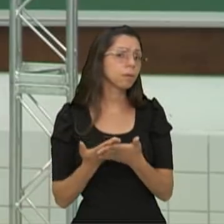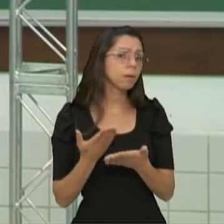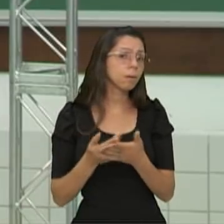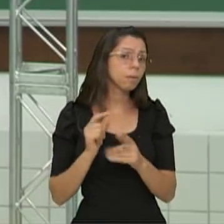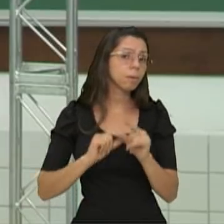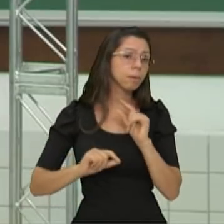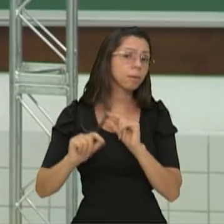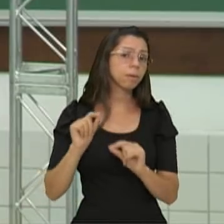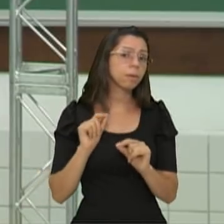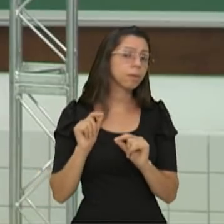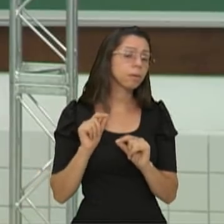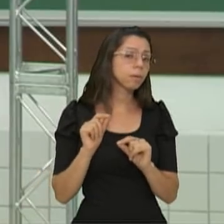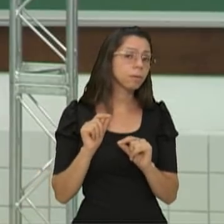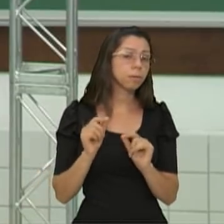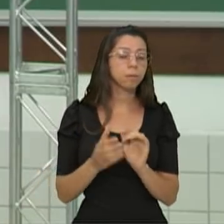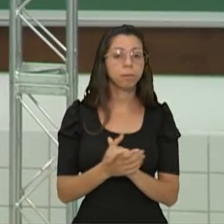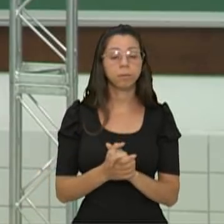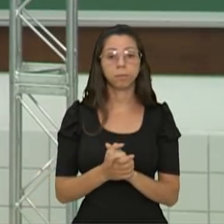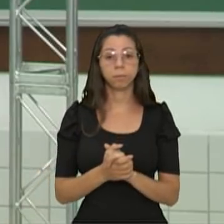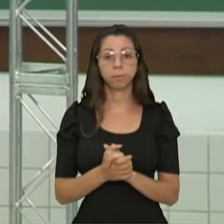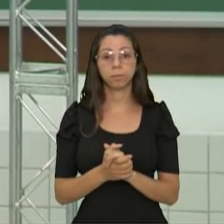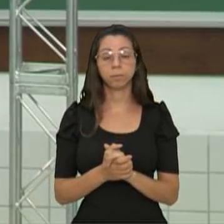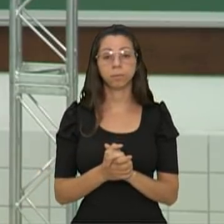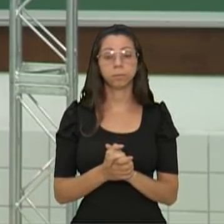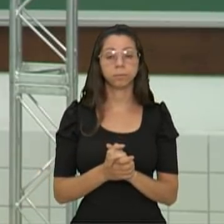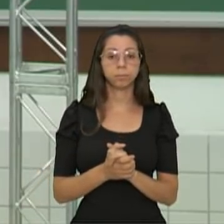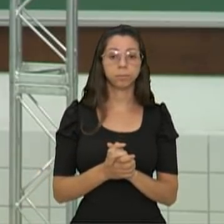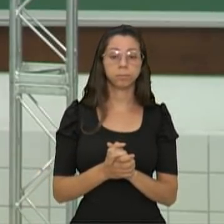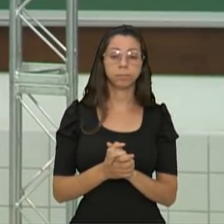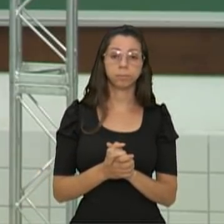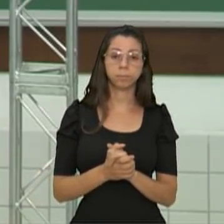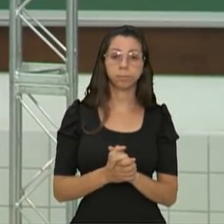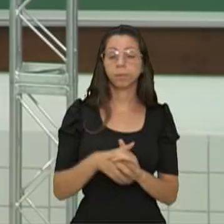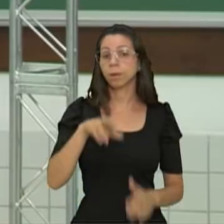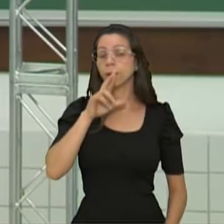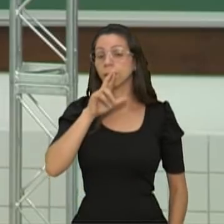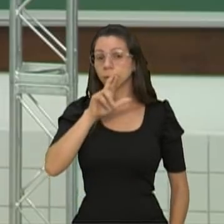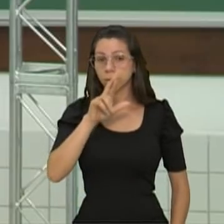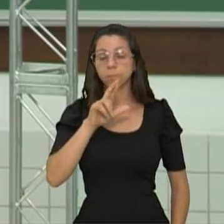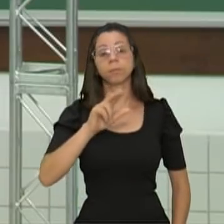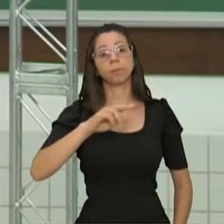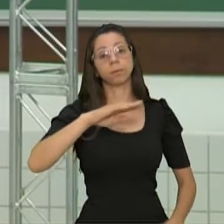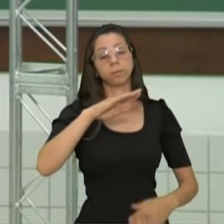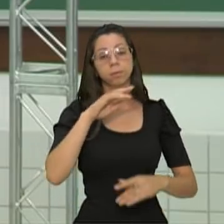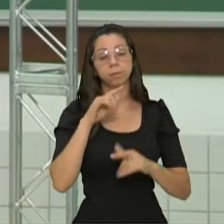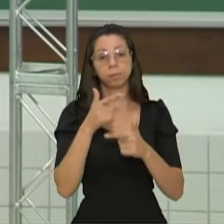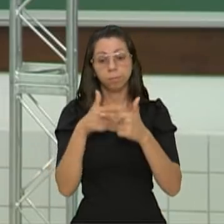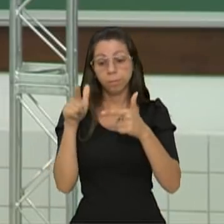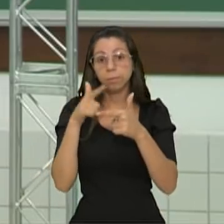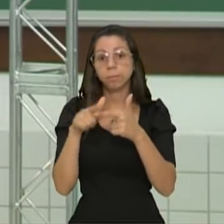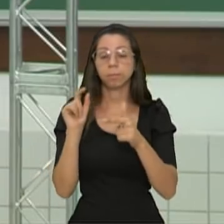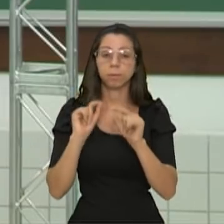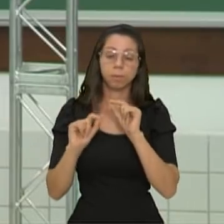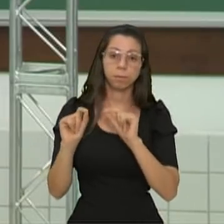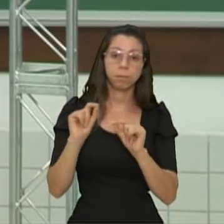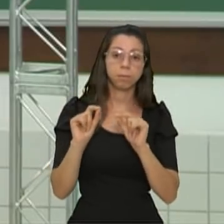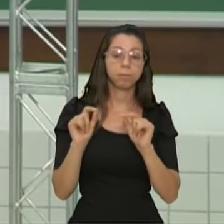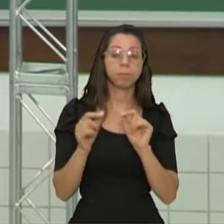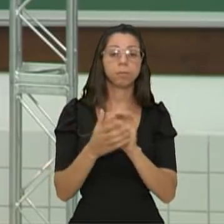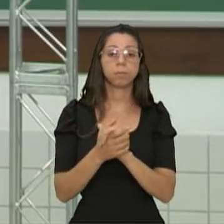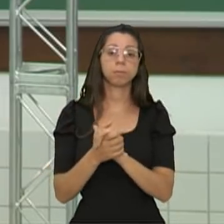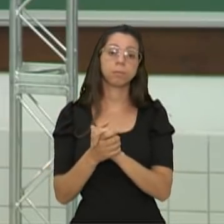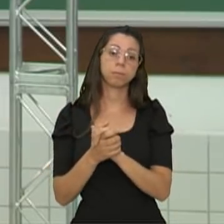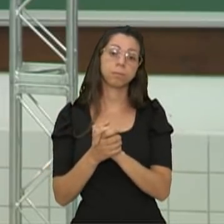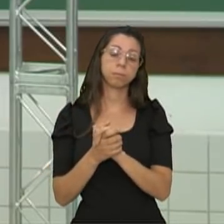nós vimos? Nós vimos a solução de problemas, né? A contextualização aí